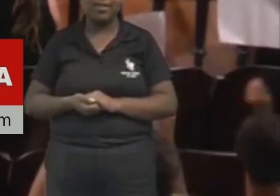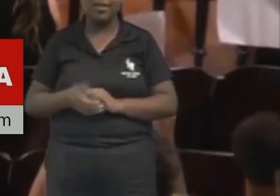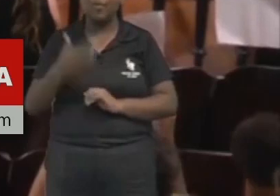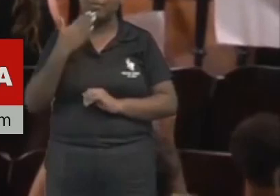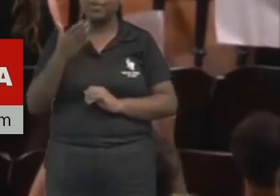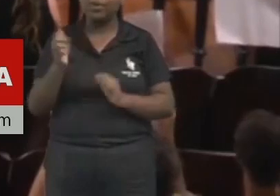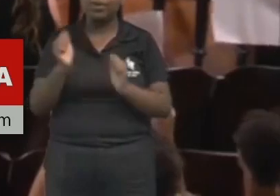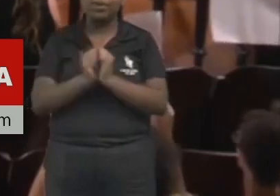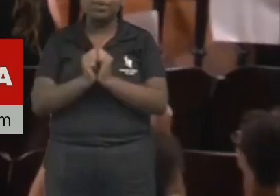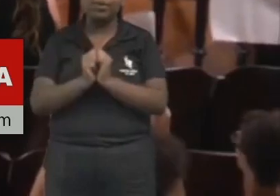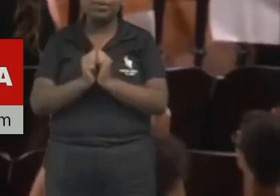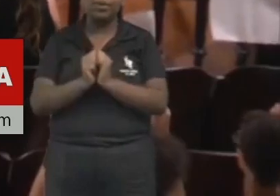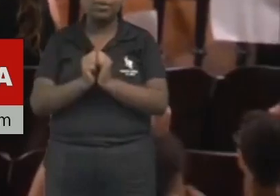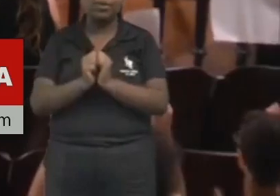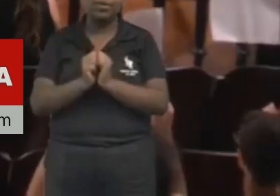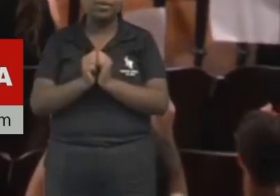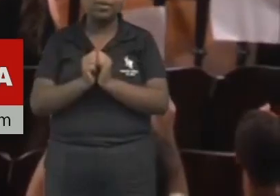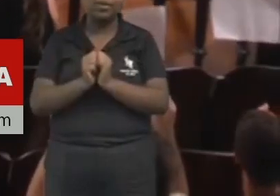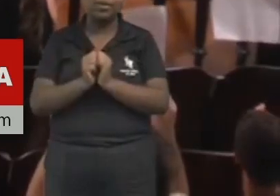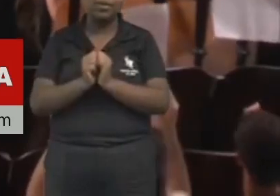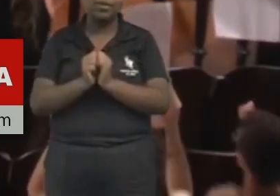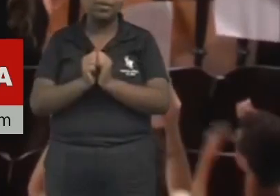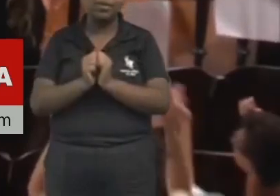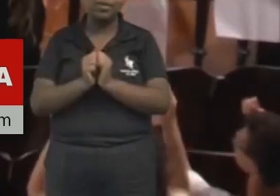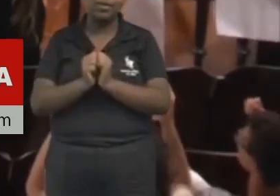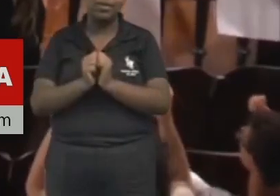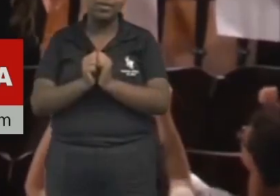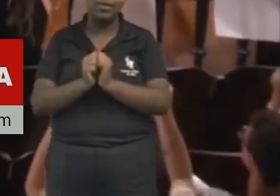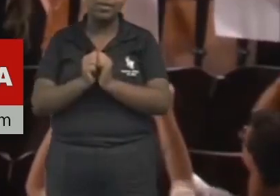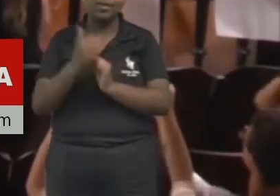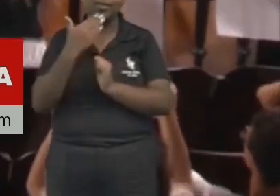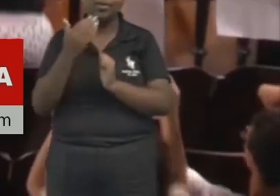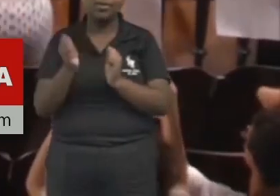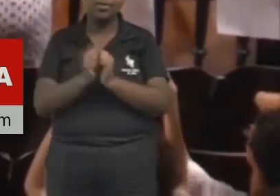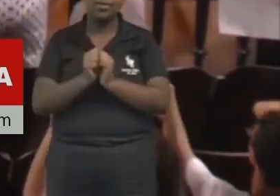eu pedi pede junto. Pede o VAR aí.